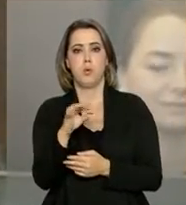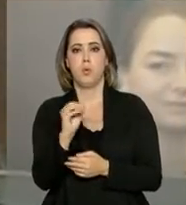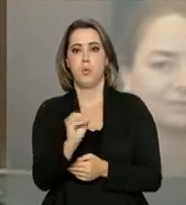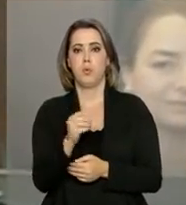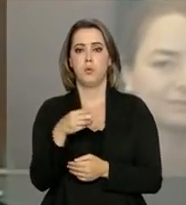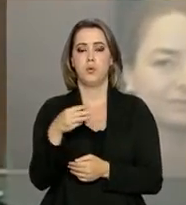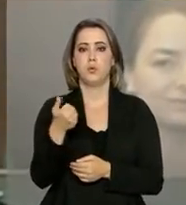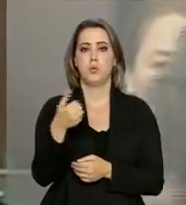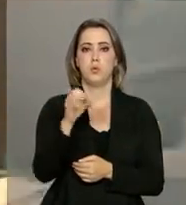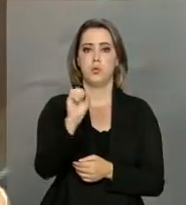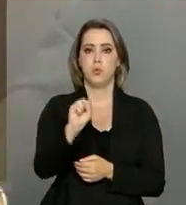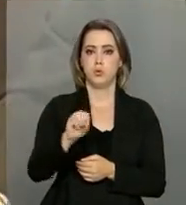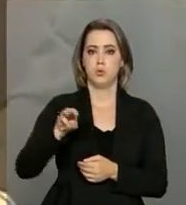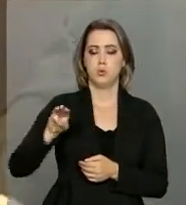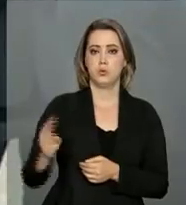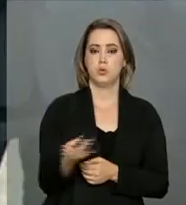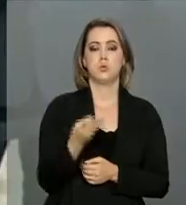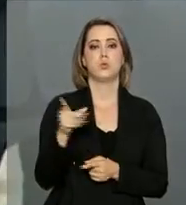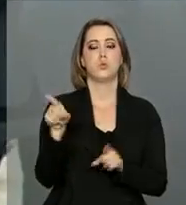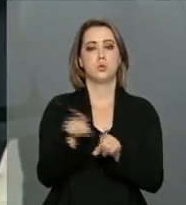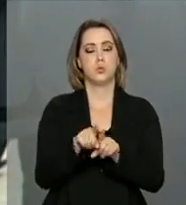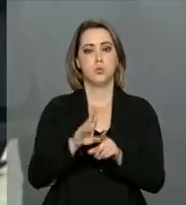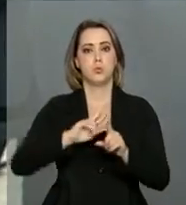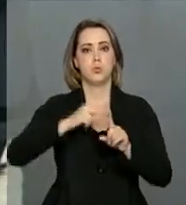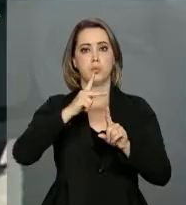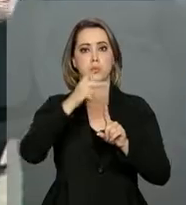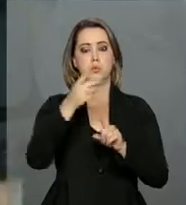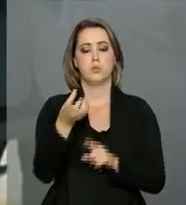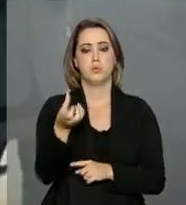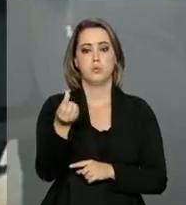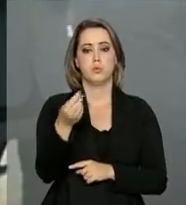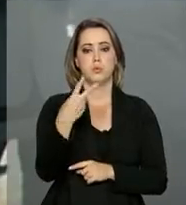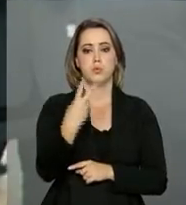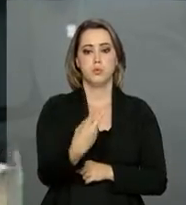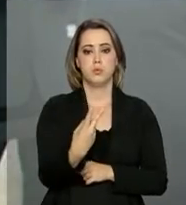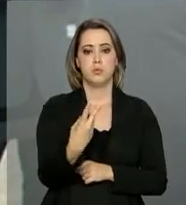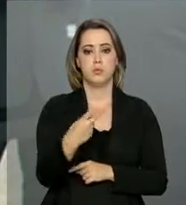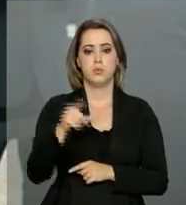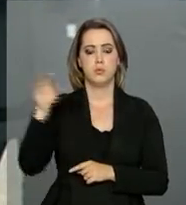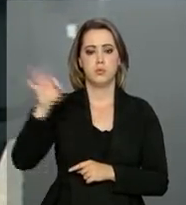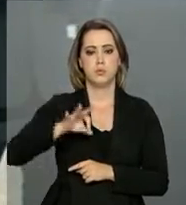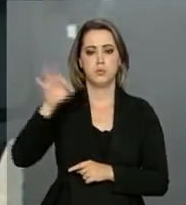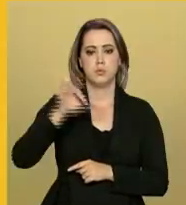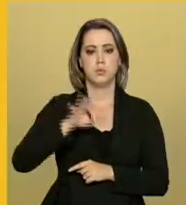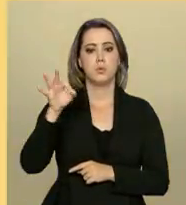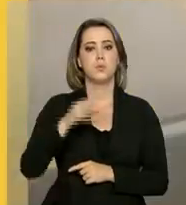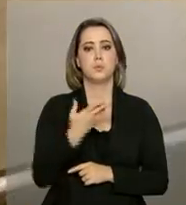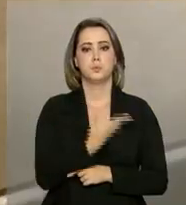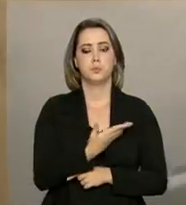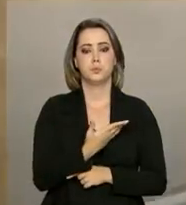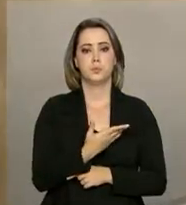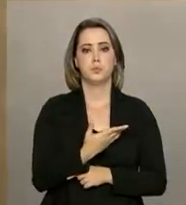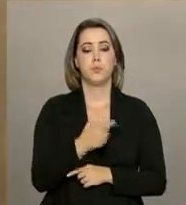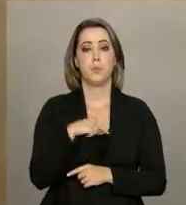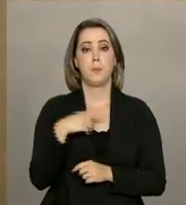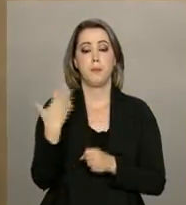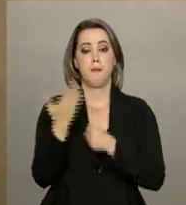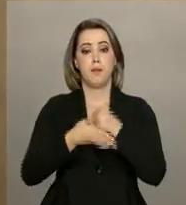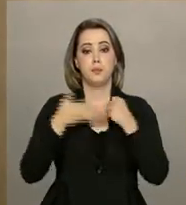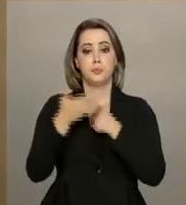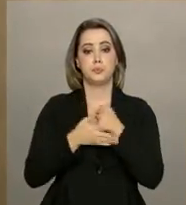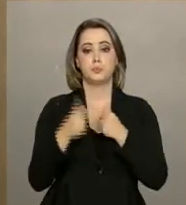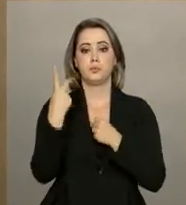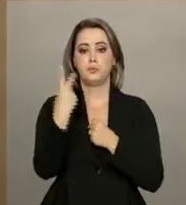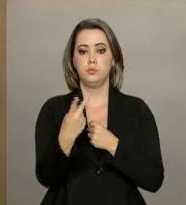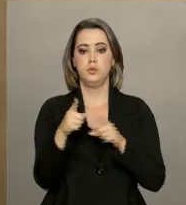18 milhões e duzentos mil reais com sobrepreço de 62 por cento das ofertas em viva voz o lance mínimo definido para o